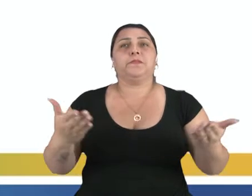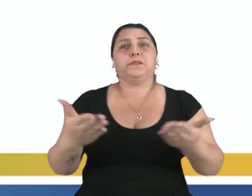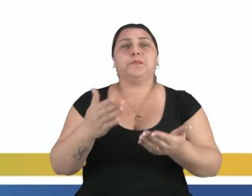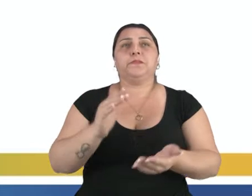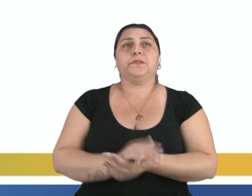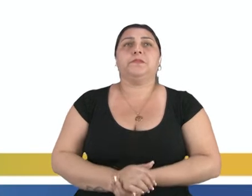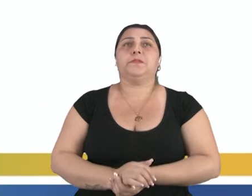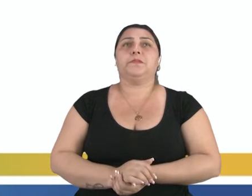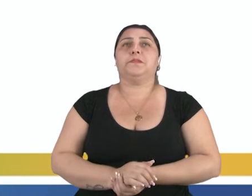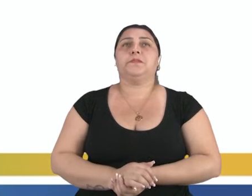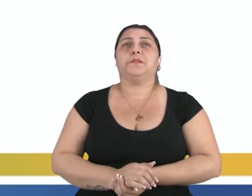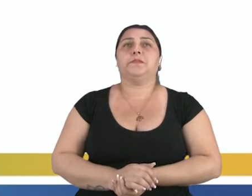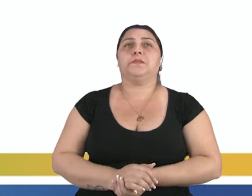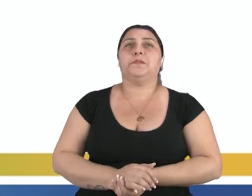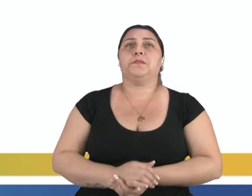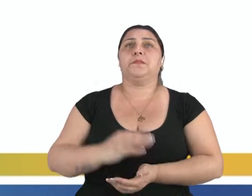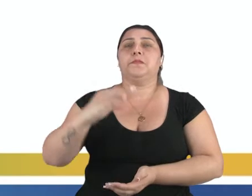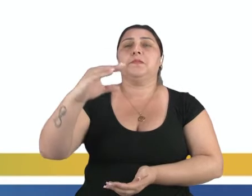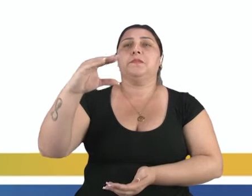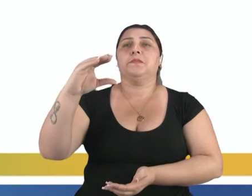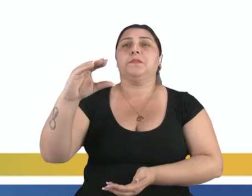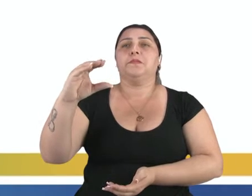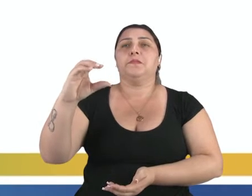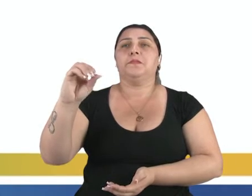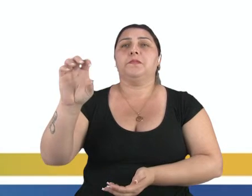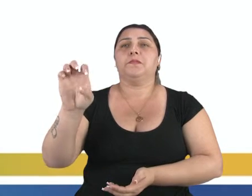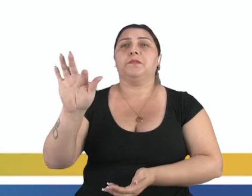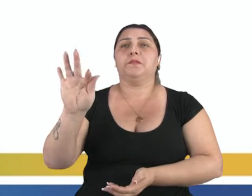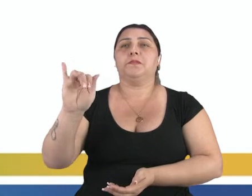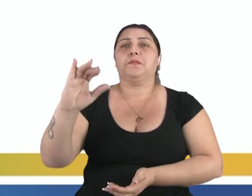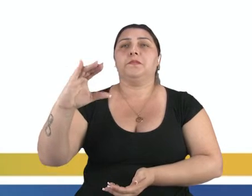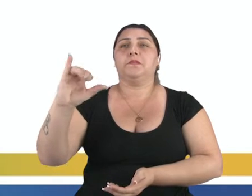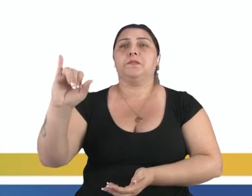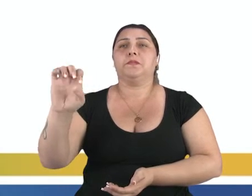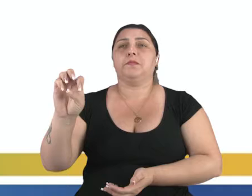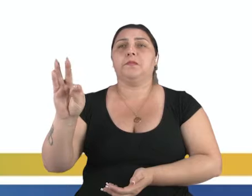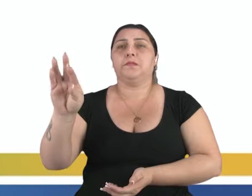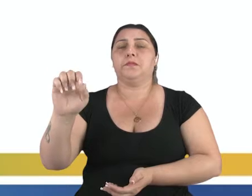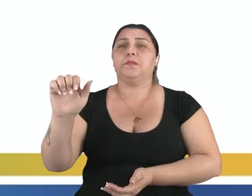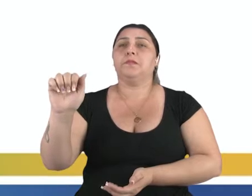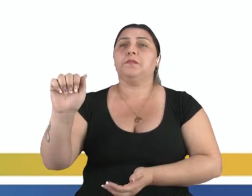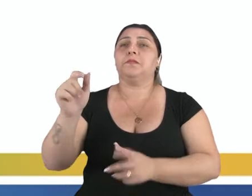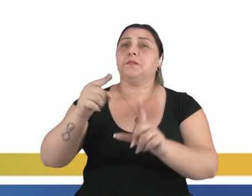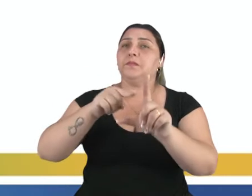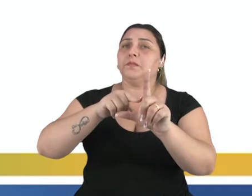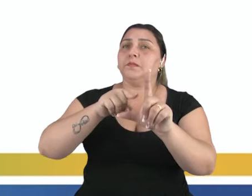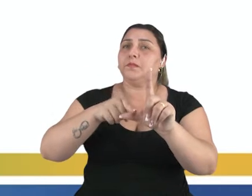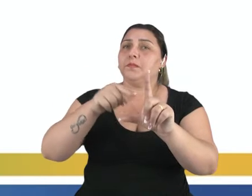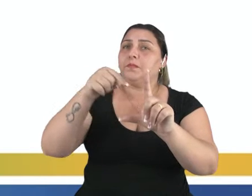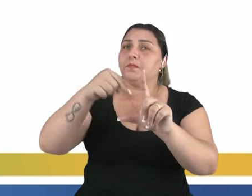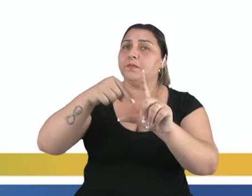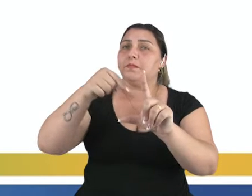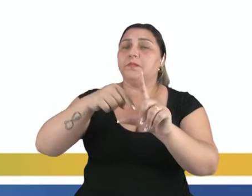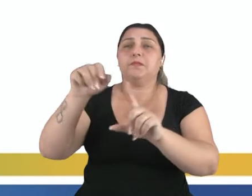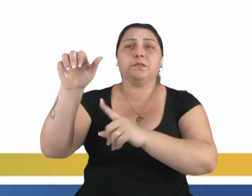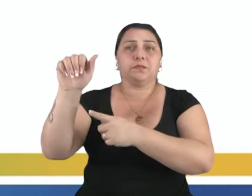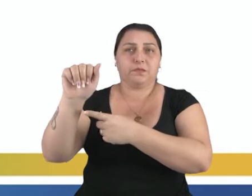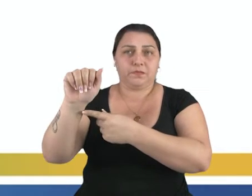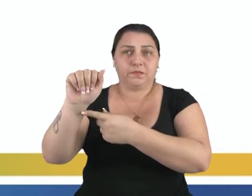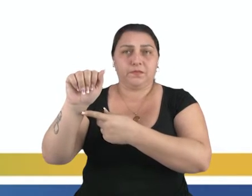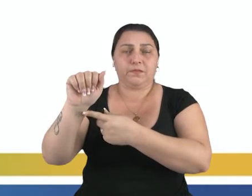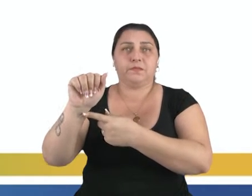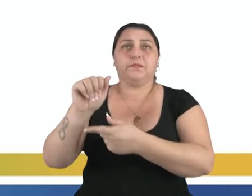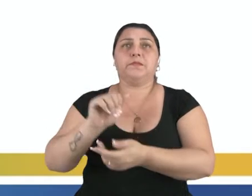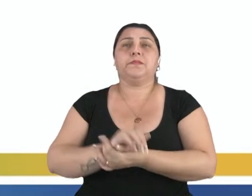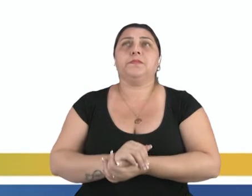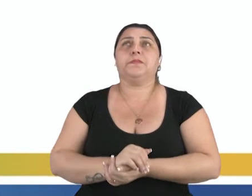coeficiente angular, que é o nosso coeficiente a, e ele quer dizer a seguinte